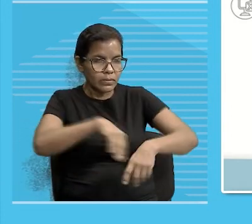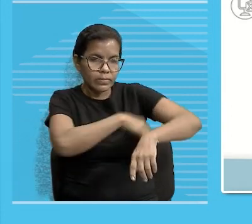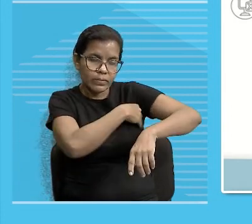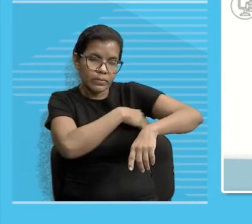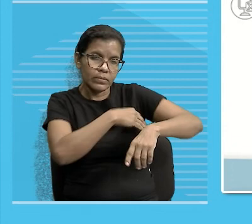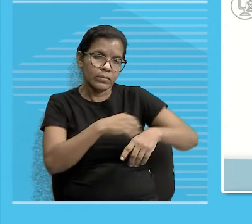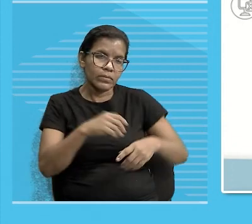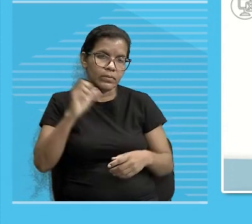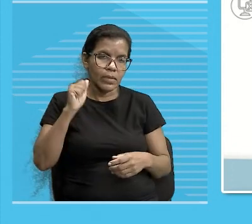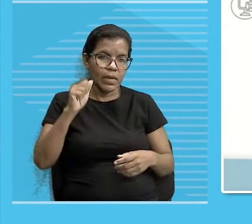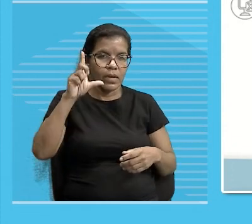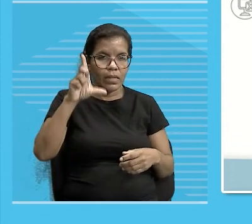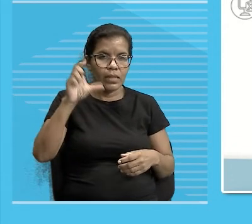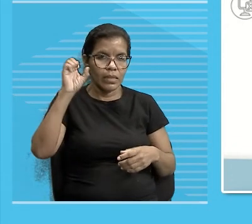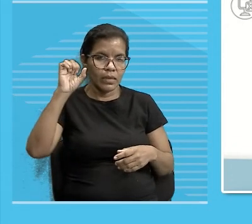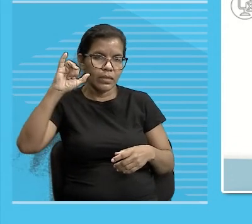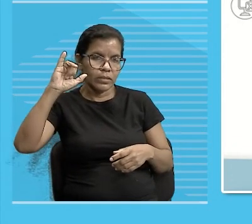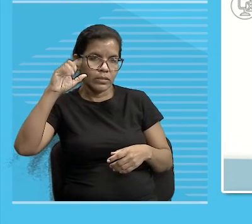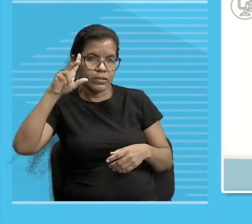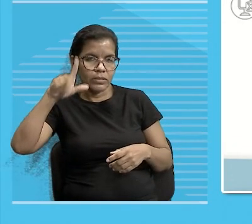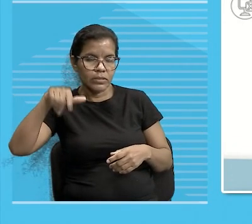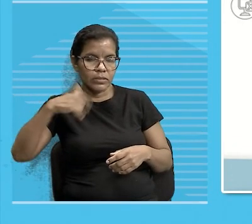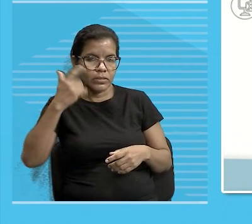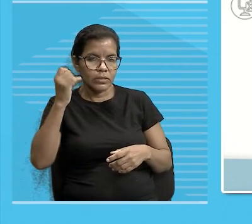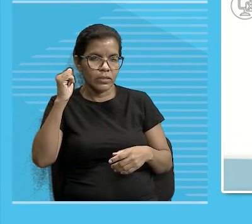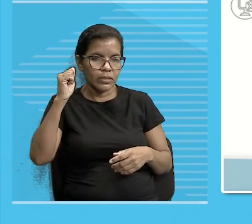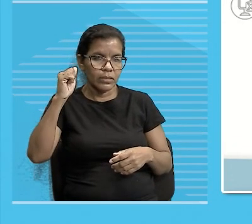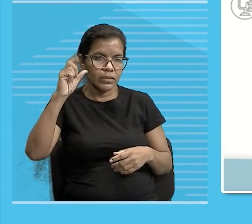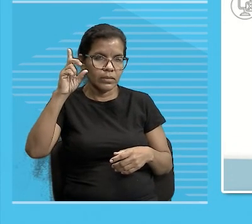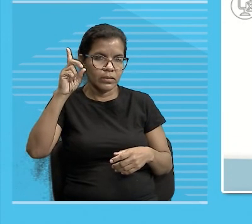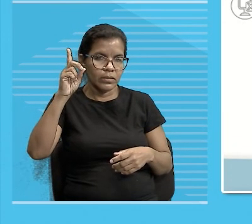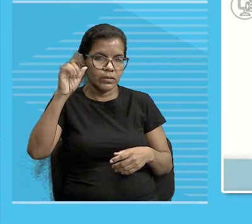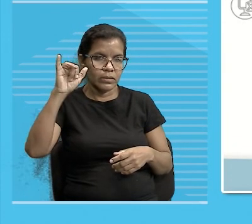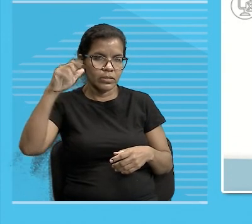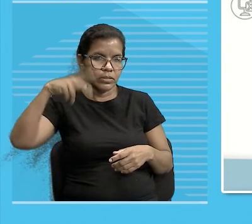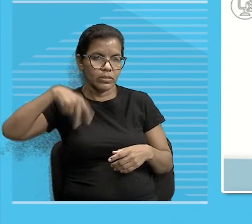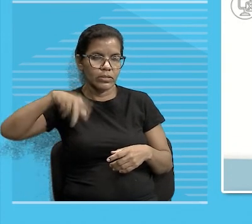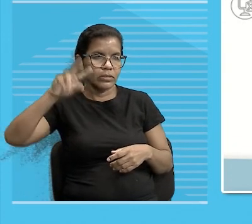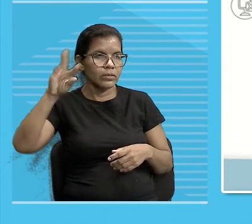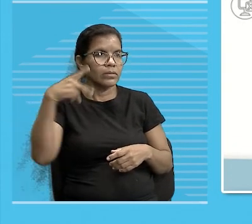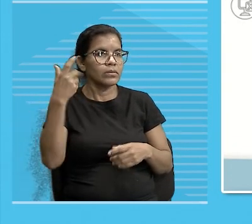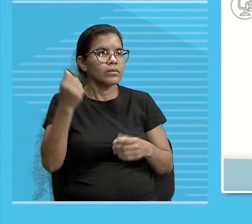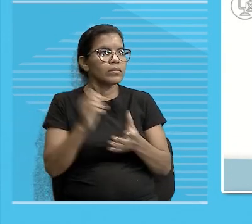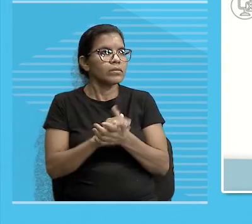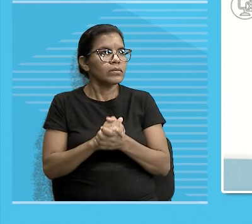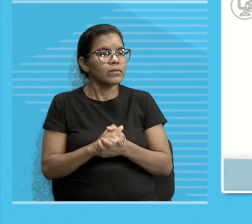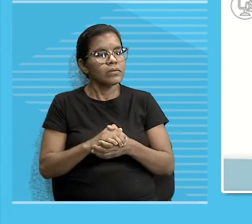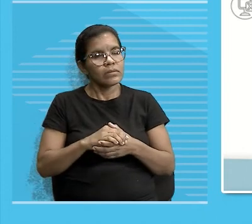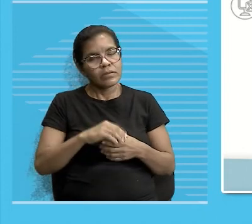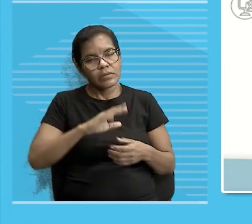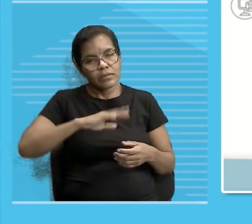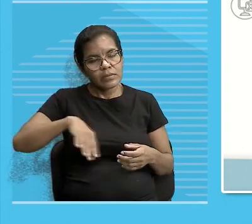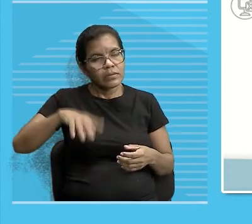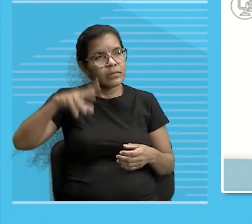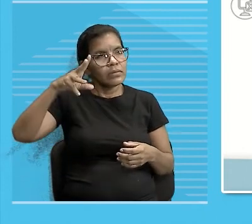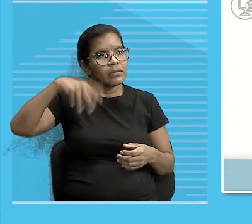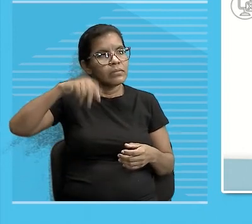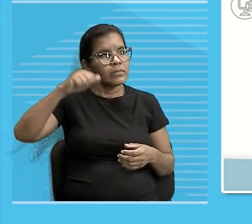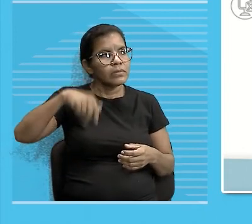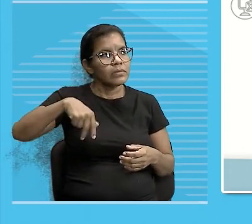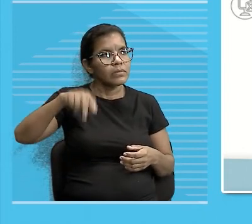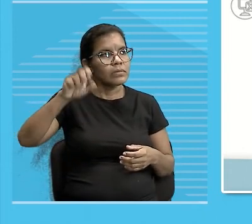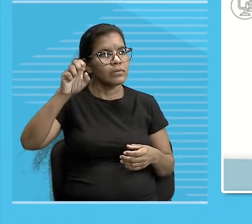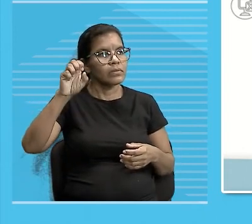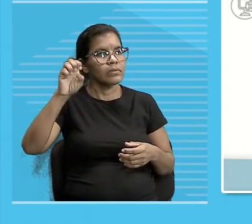aleijadinho. Show de bola, galera. Manuel da Costa Taíde, ele vai trazer essa expressividade com as